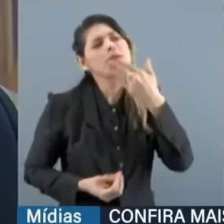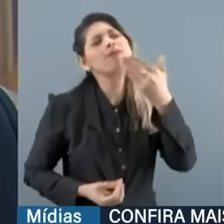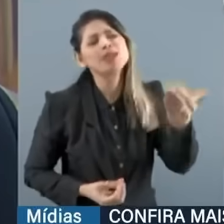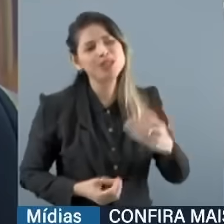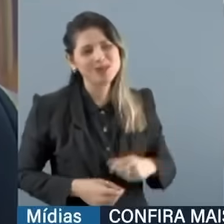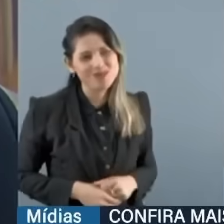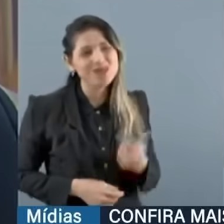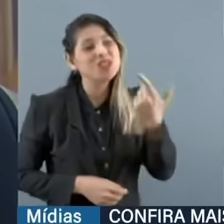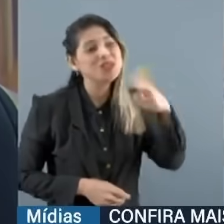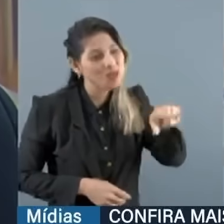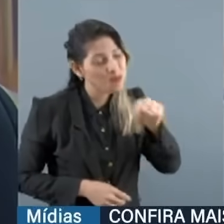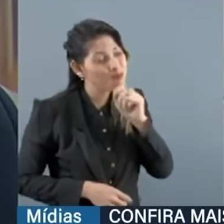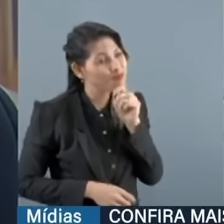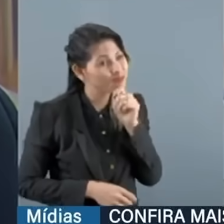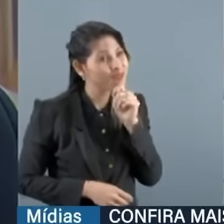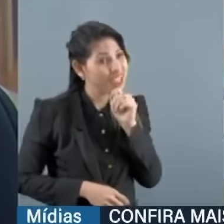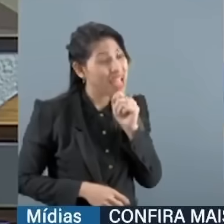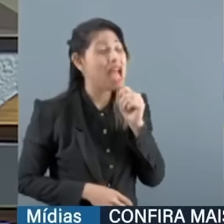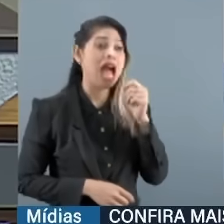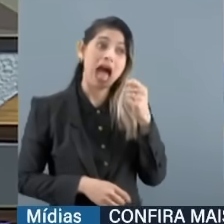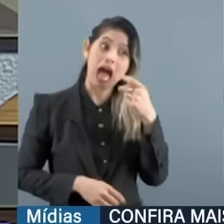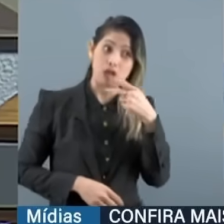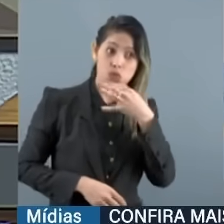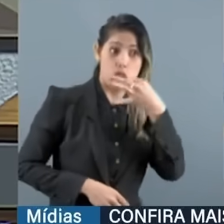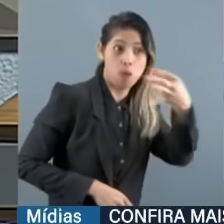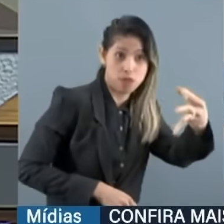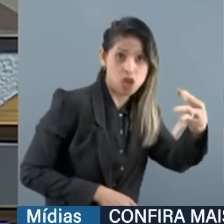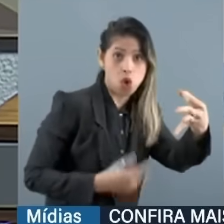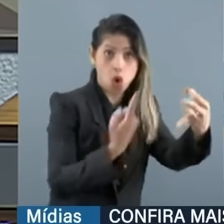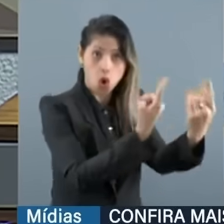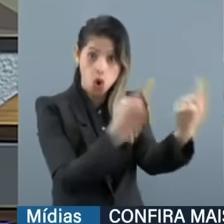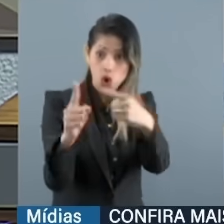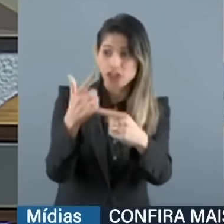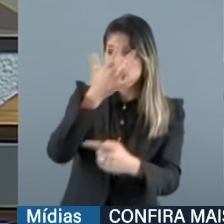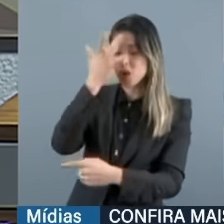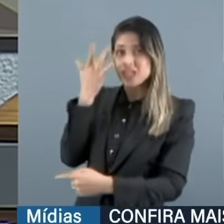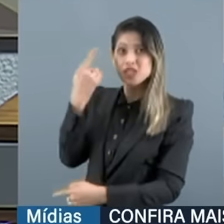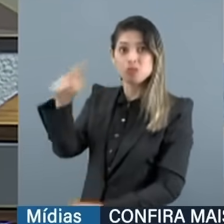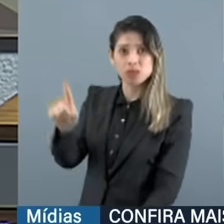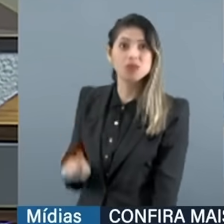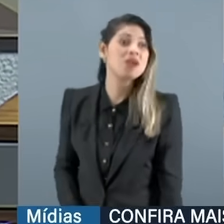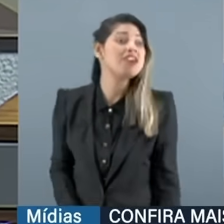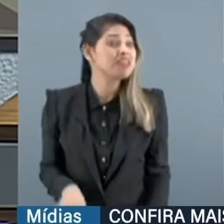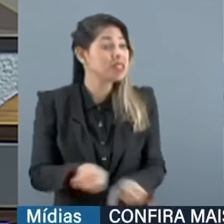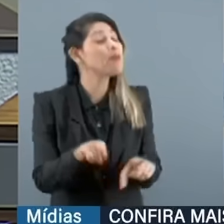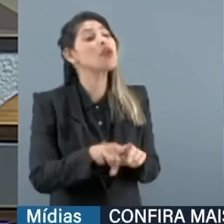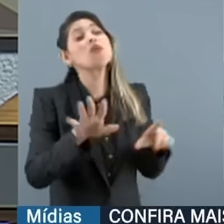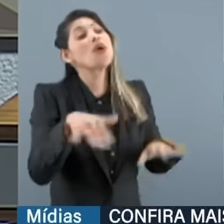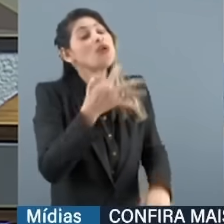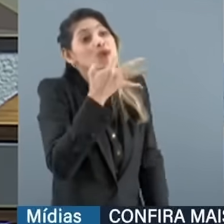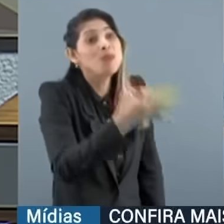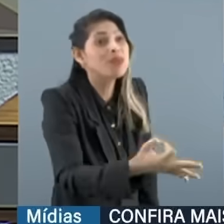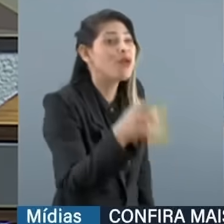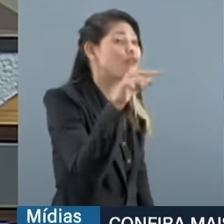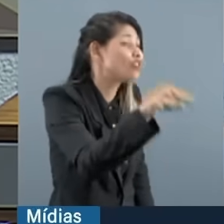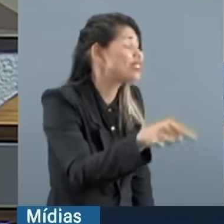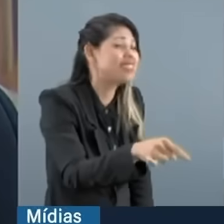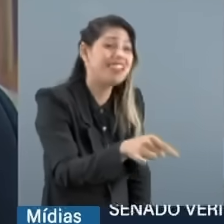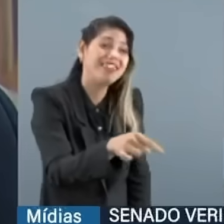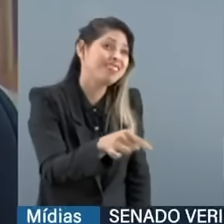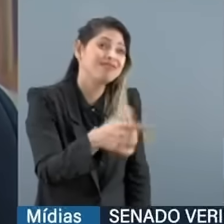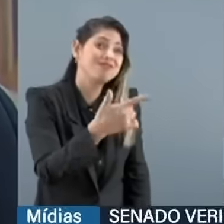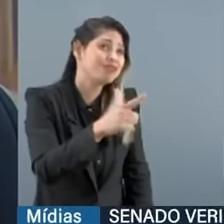Mais uma vez, é a palavra do Walter contra a de outras pessoas. E qual é o resultado, Walter? Você está